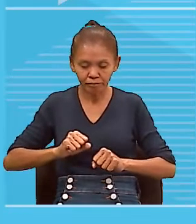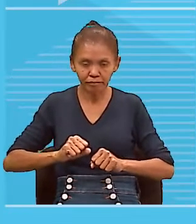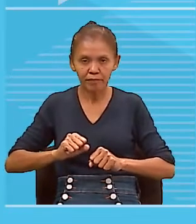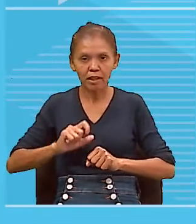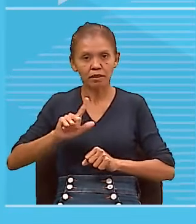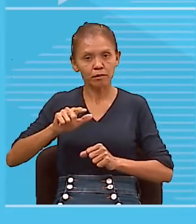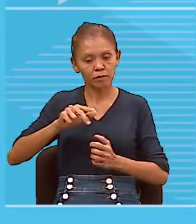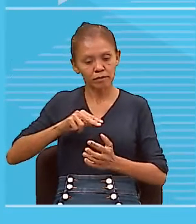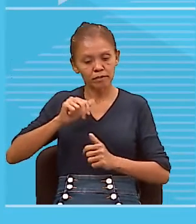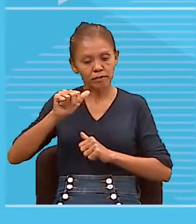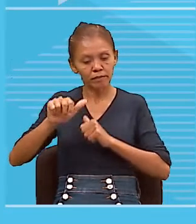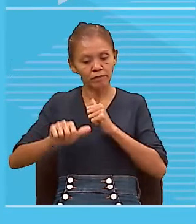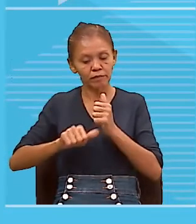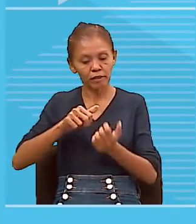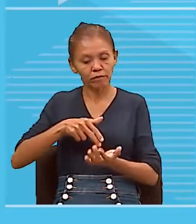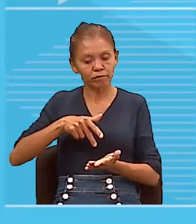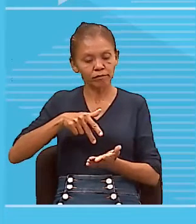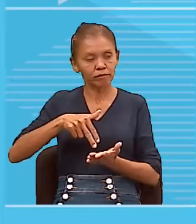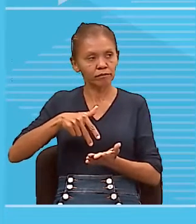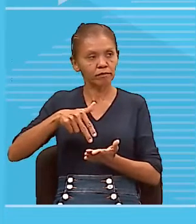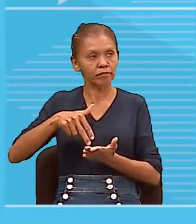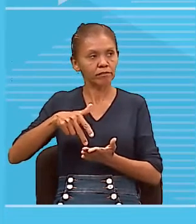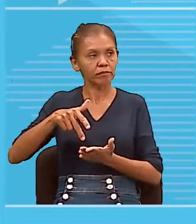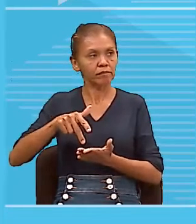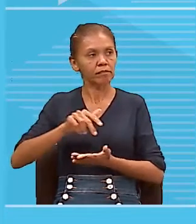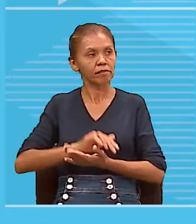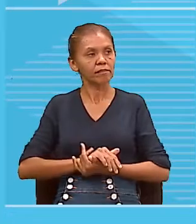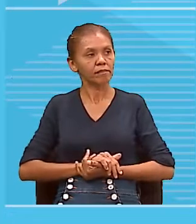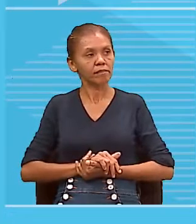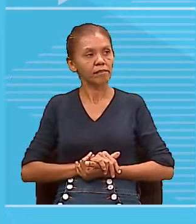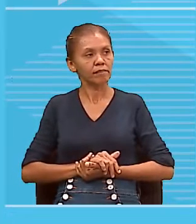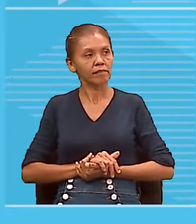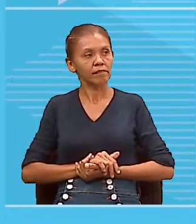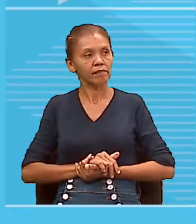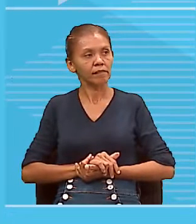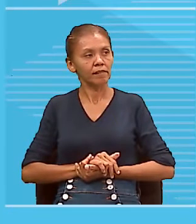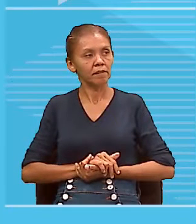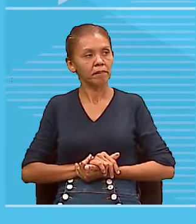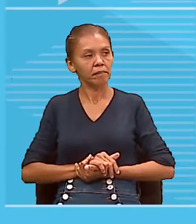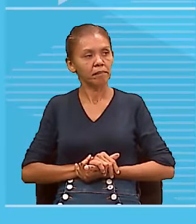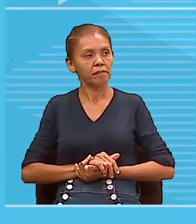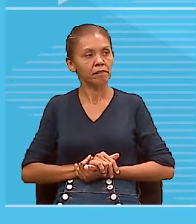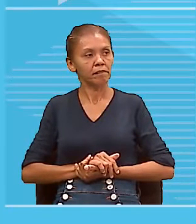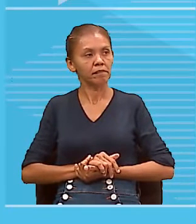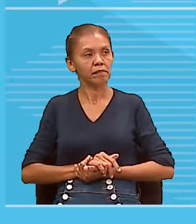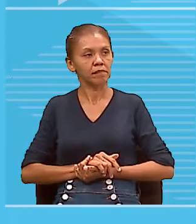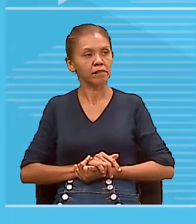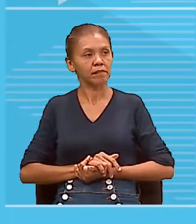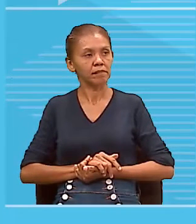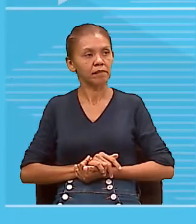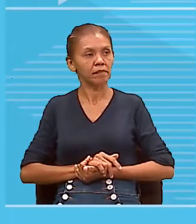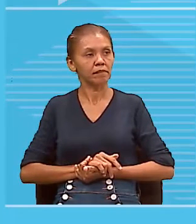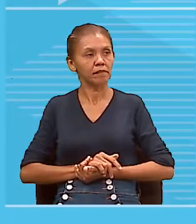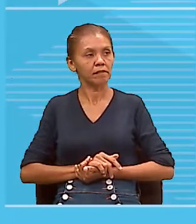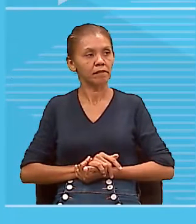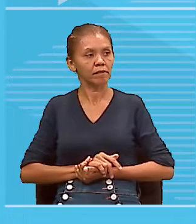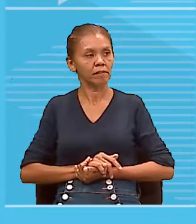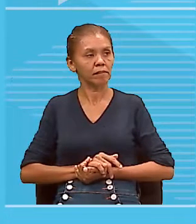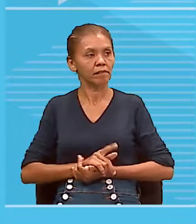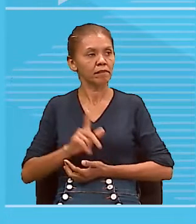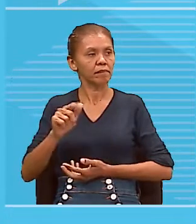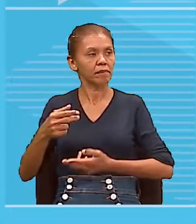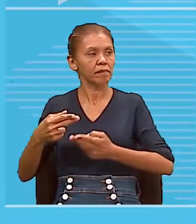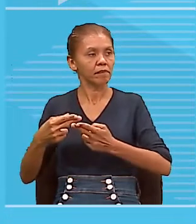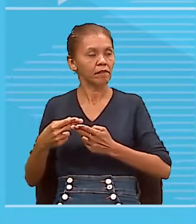E aí aparece né mais um macaquinho aí aparece um ser que já aparece um ser humano só que ele tá com